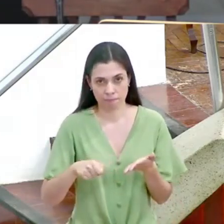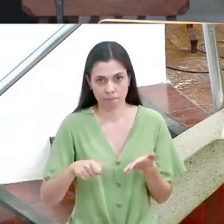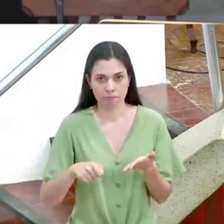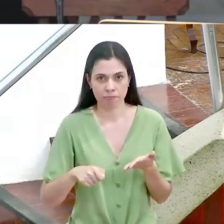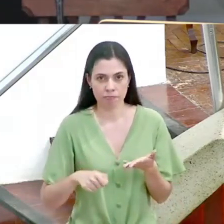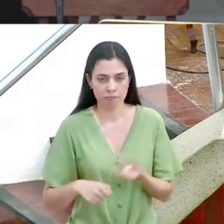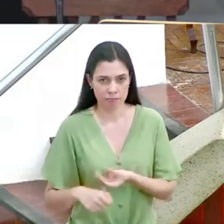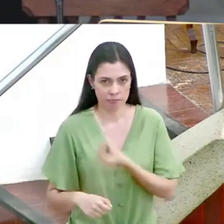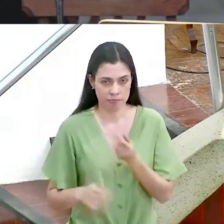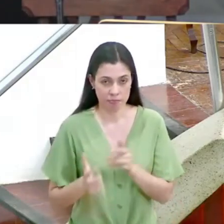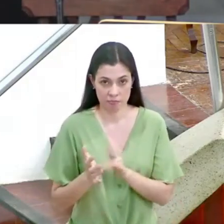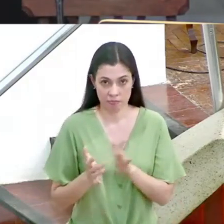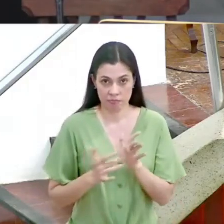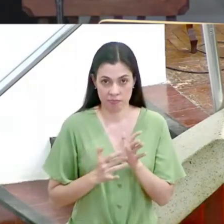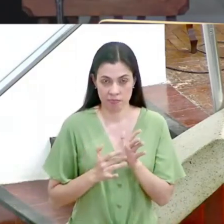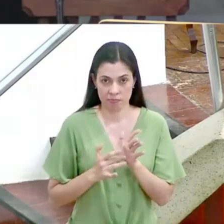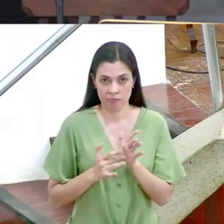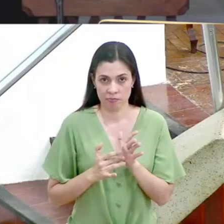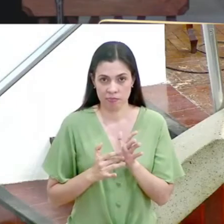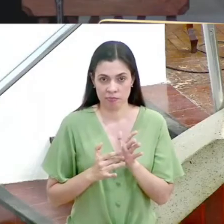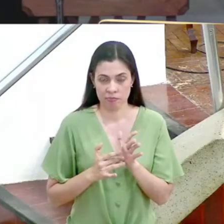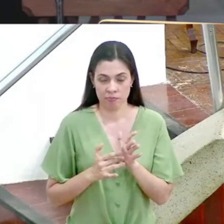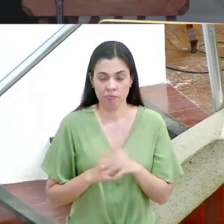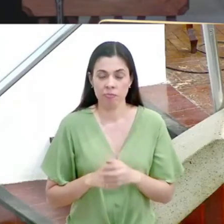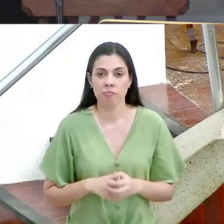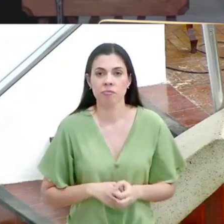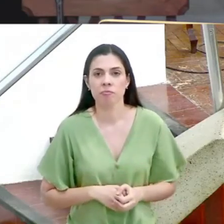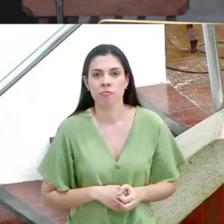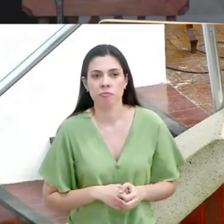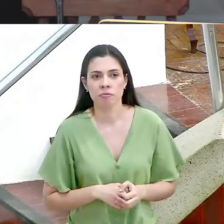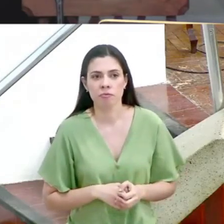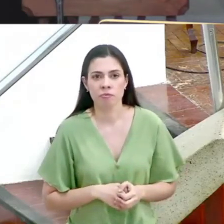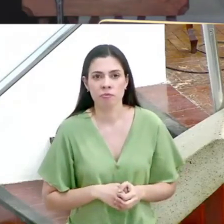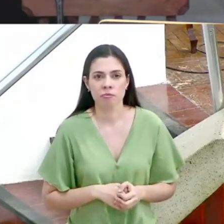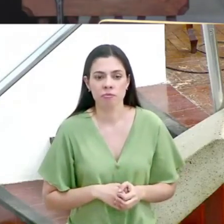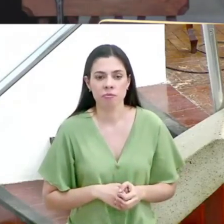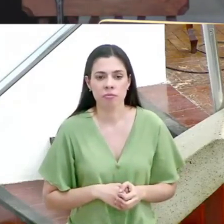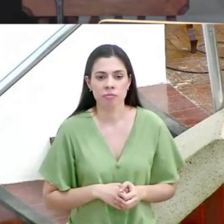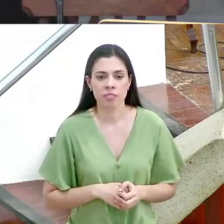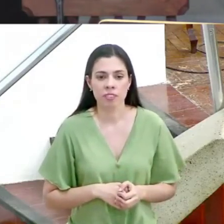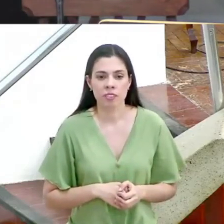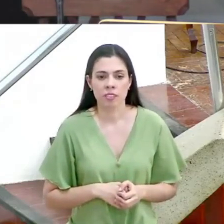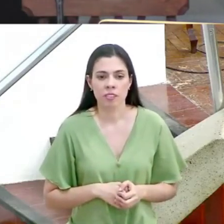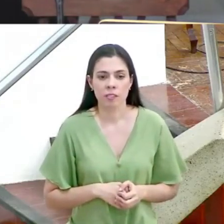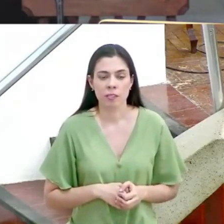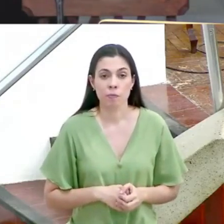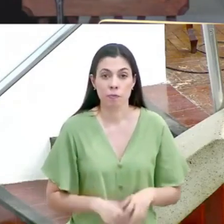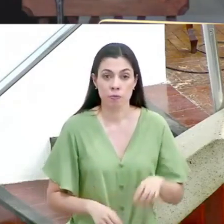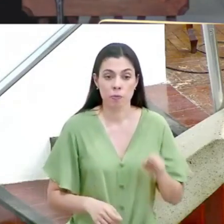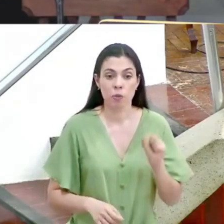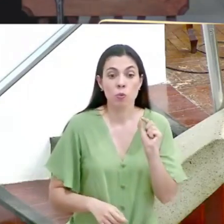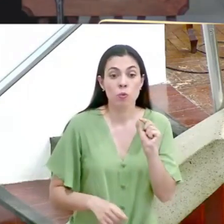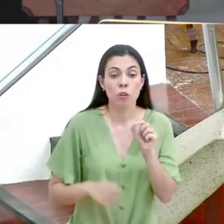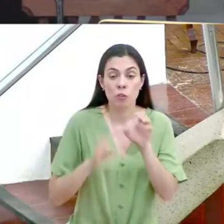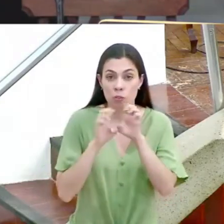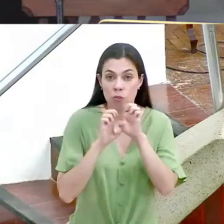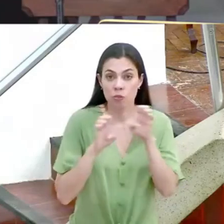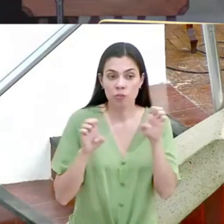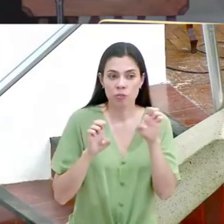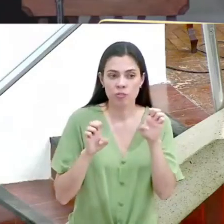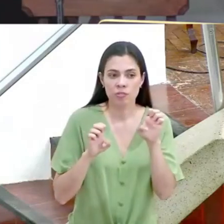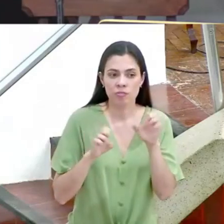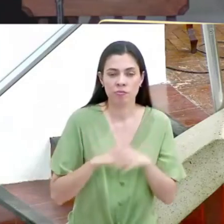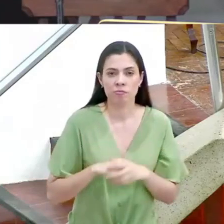o Evangelho é o fato de Deus ter Tornado pecadores filhos